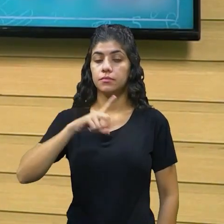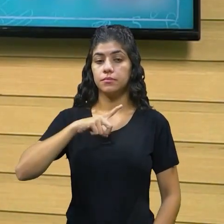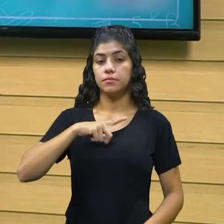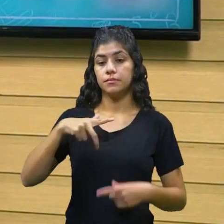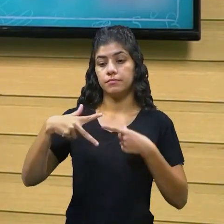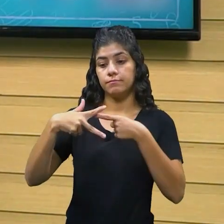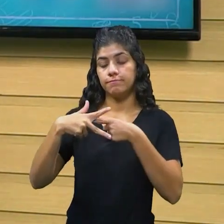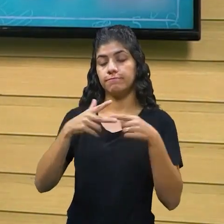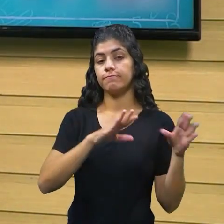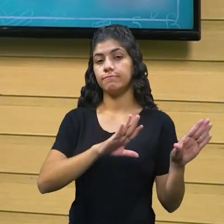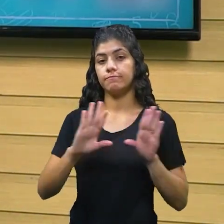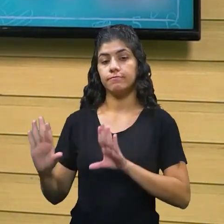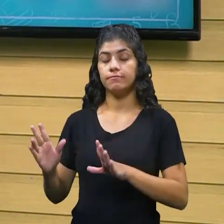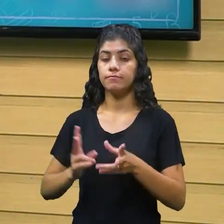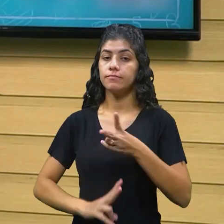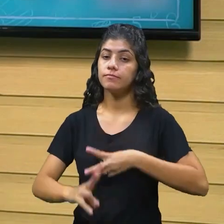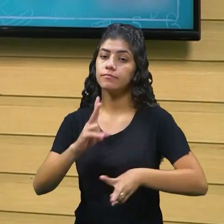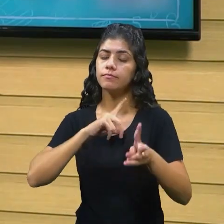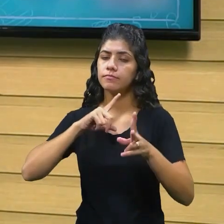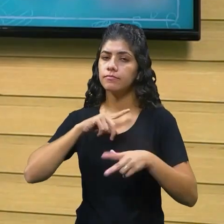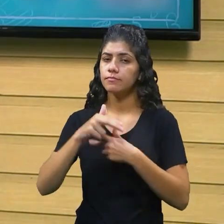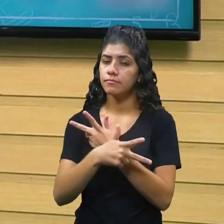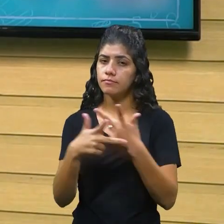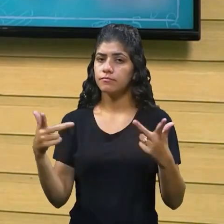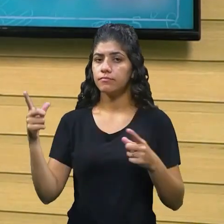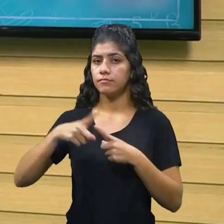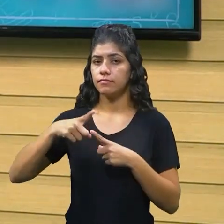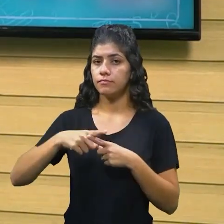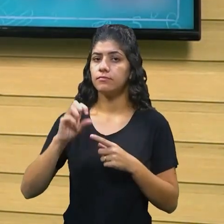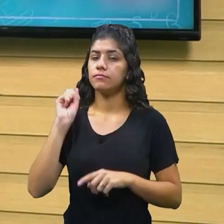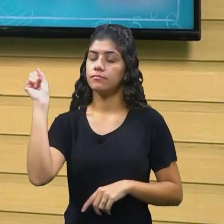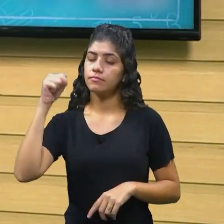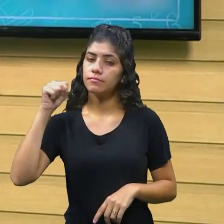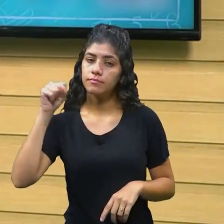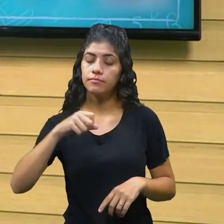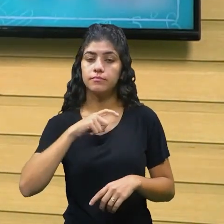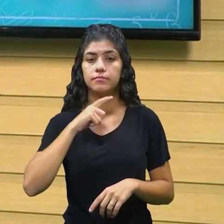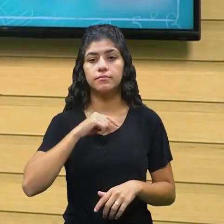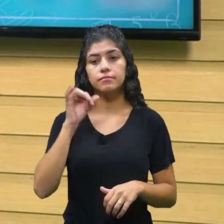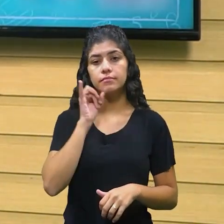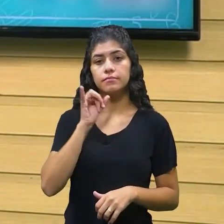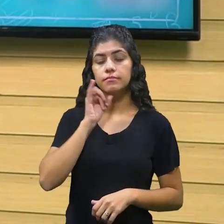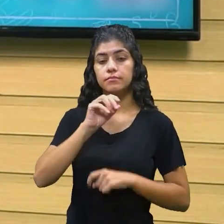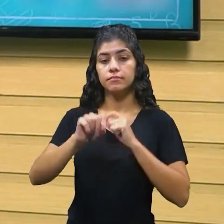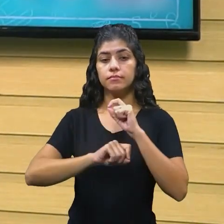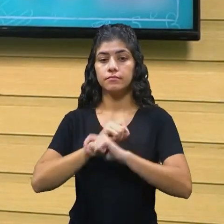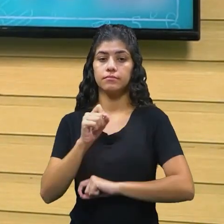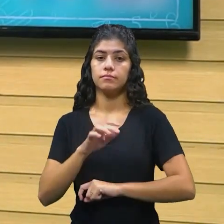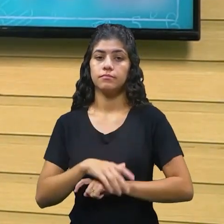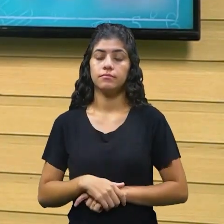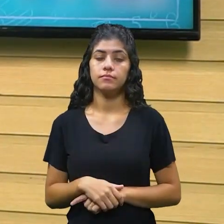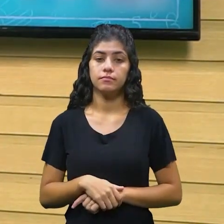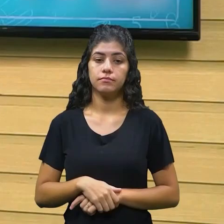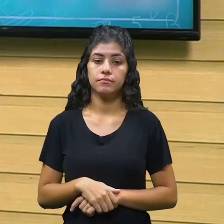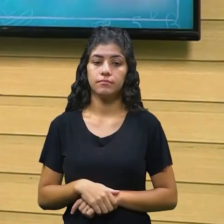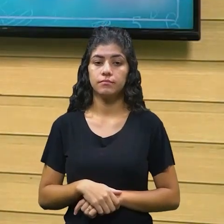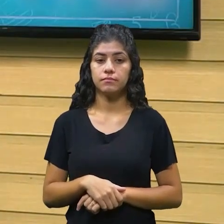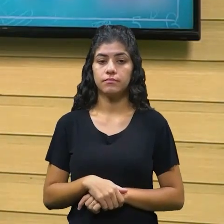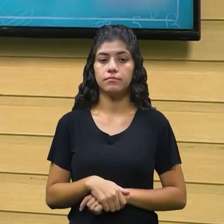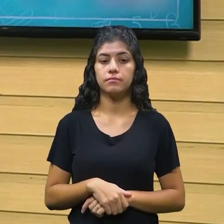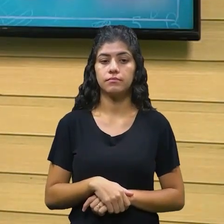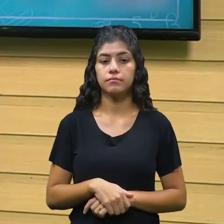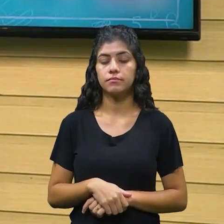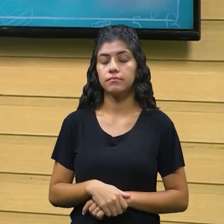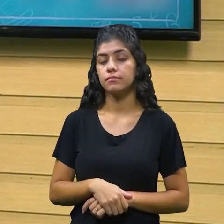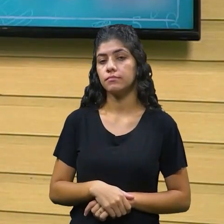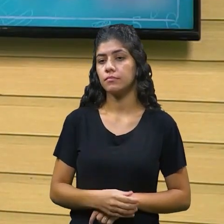direção e sentido. Professor, existe outro tipo de força? Claro que existe. Se você, por exemplo, só sustentar... Está aqui, ó.